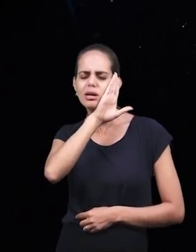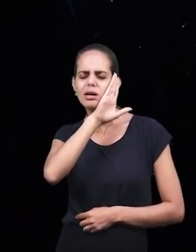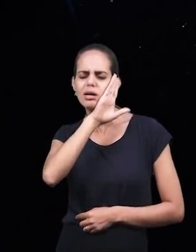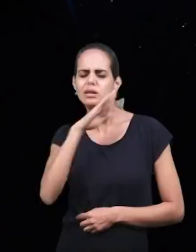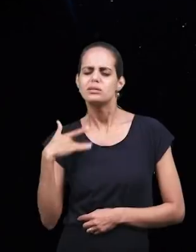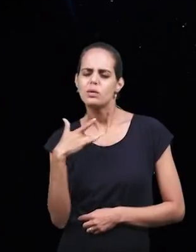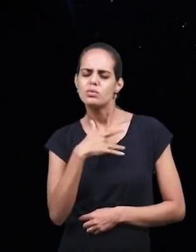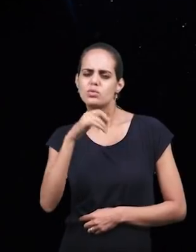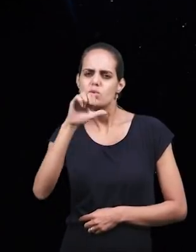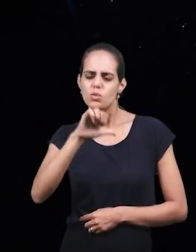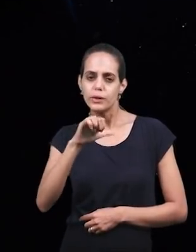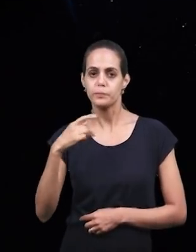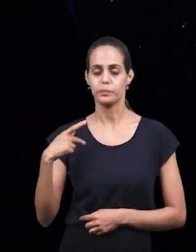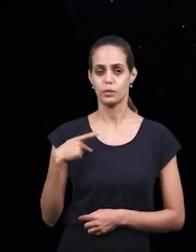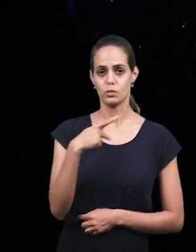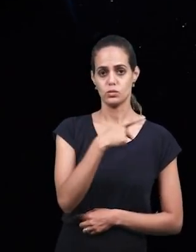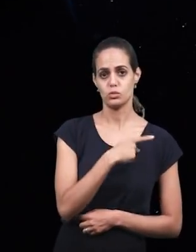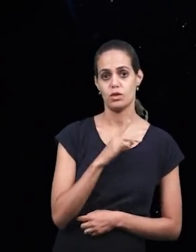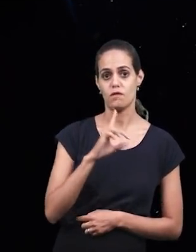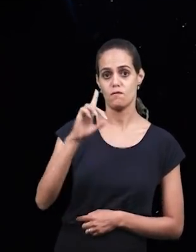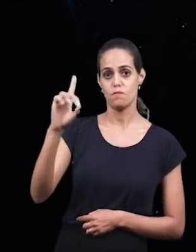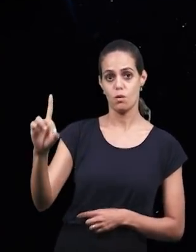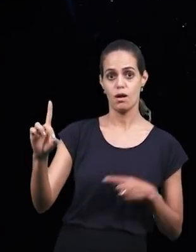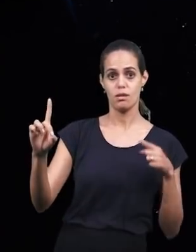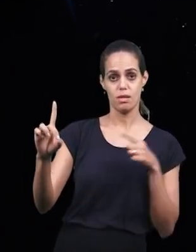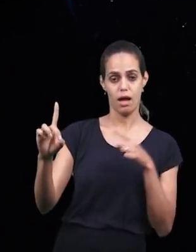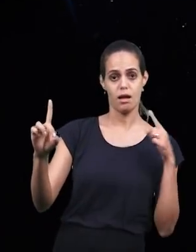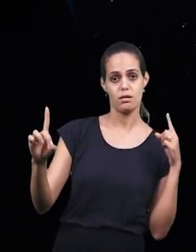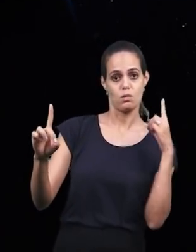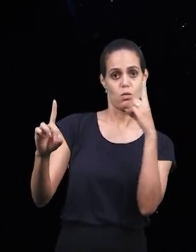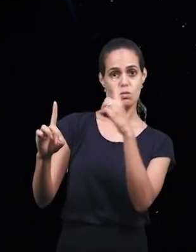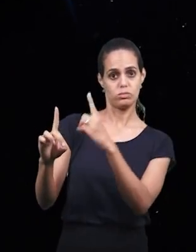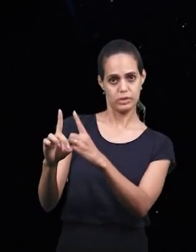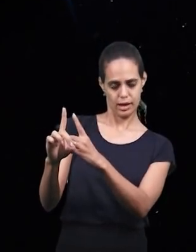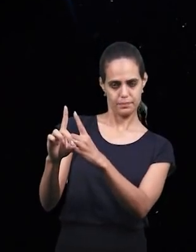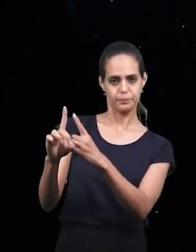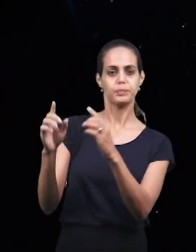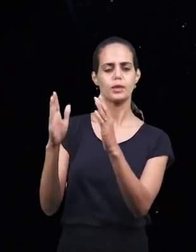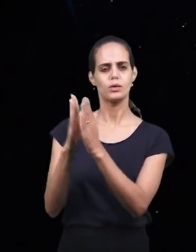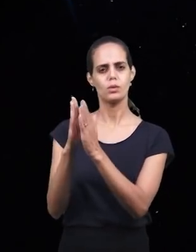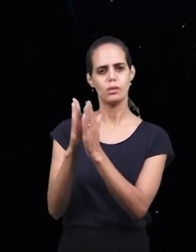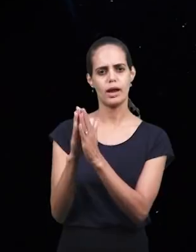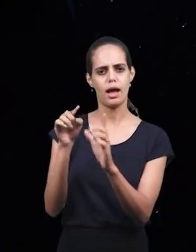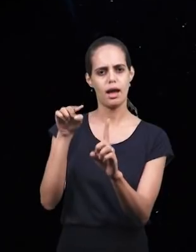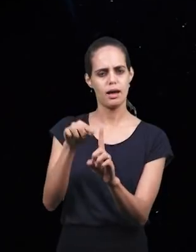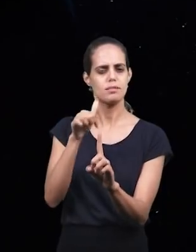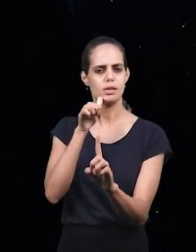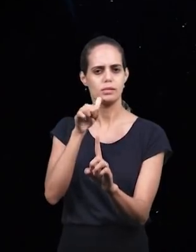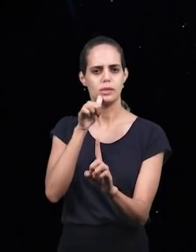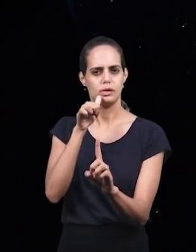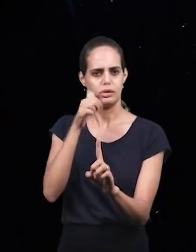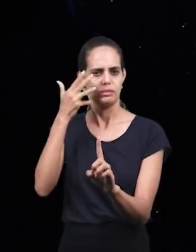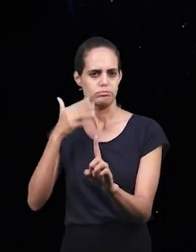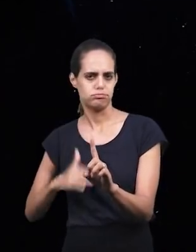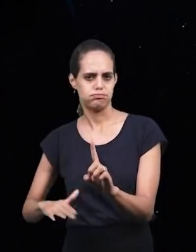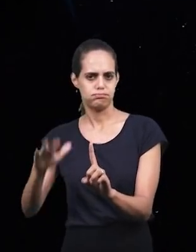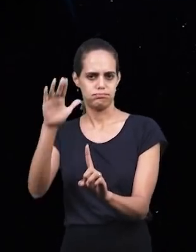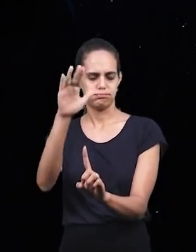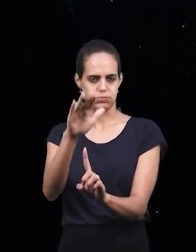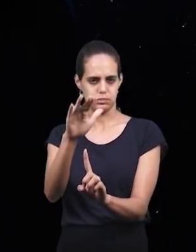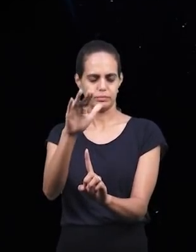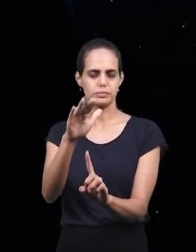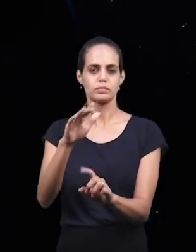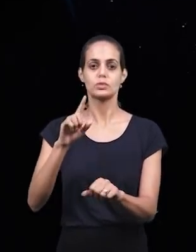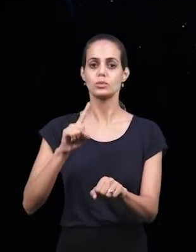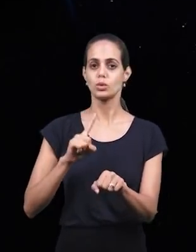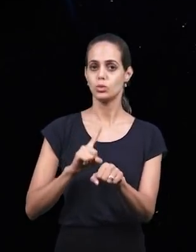compartilhar a revelação e orar pela restauração da saúde da criança. Durante a visita inesperada, o pastor Jonas